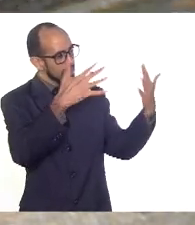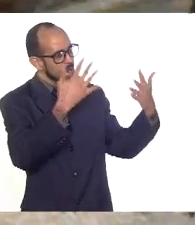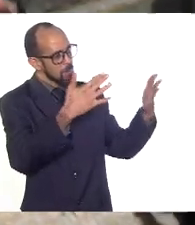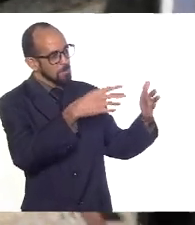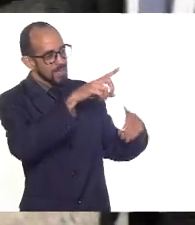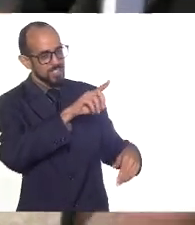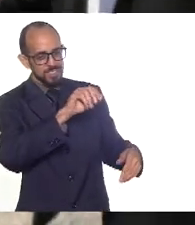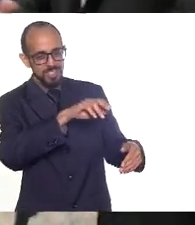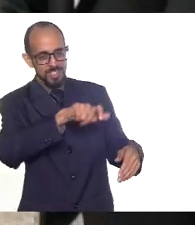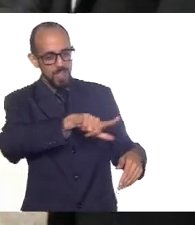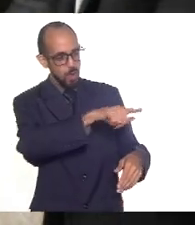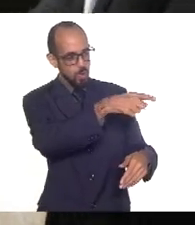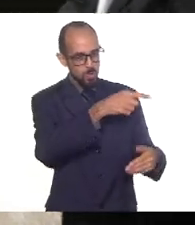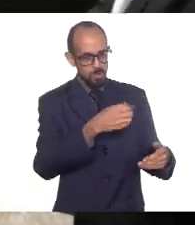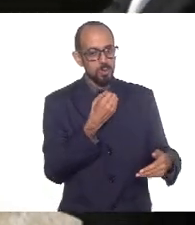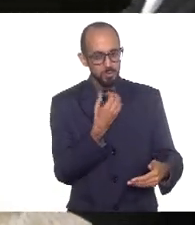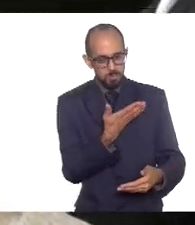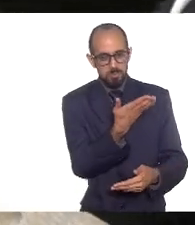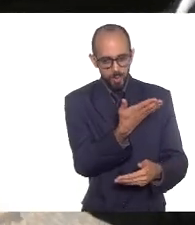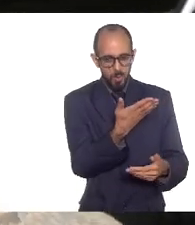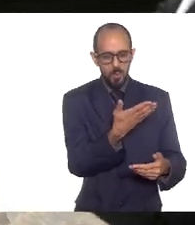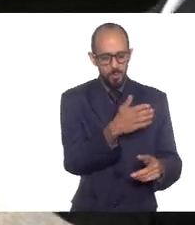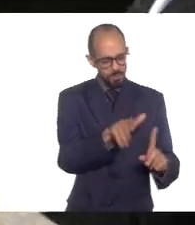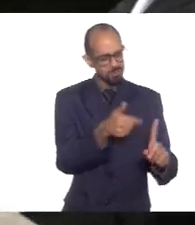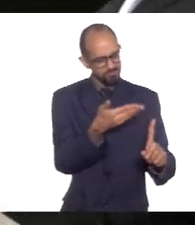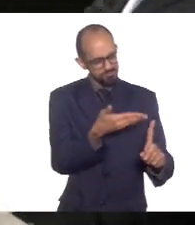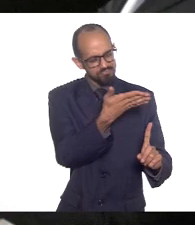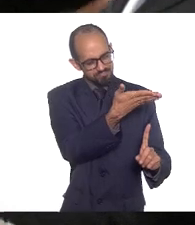Daniel lá compreensível